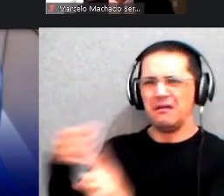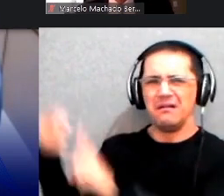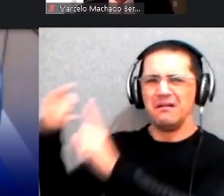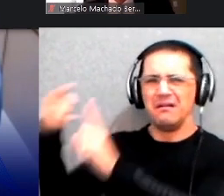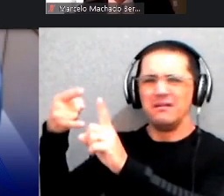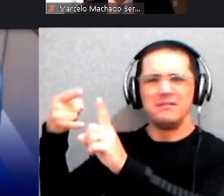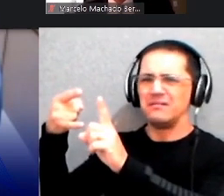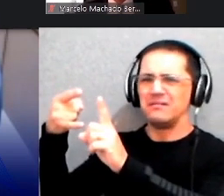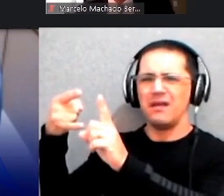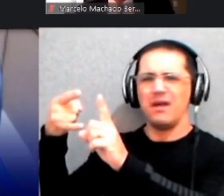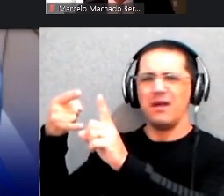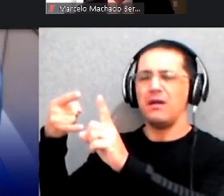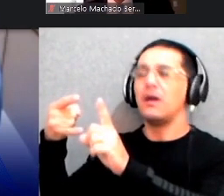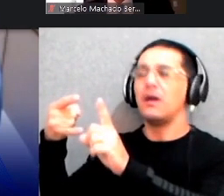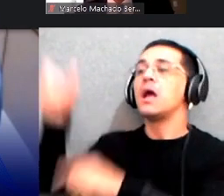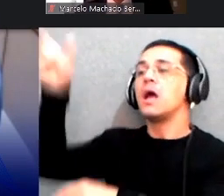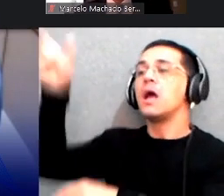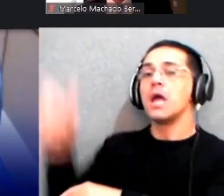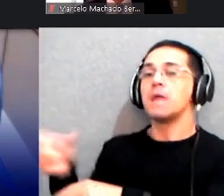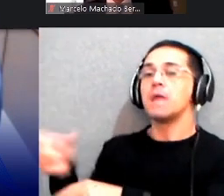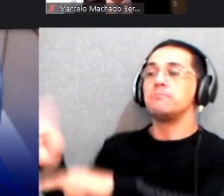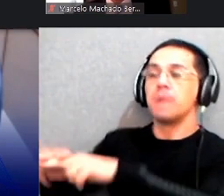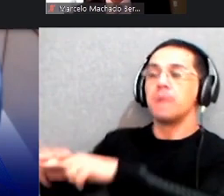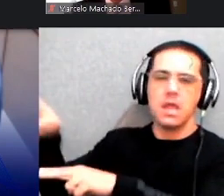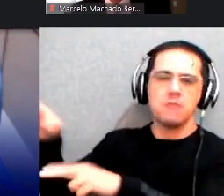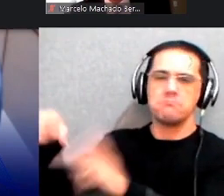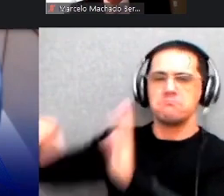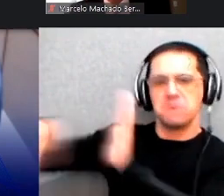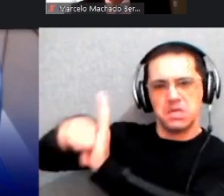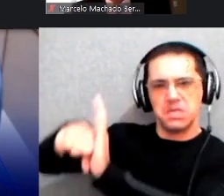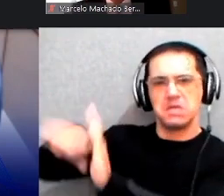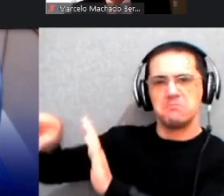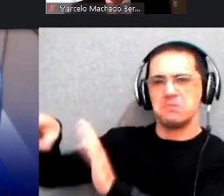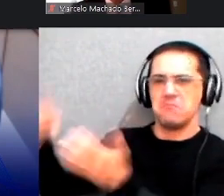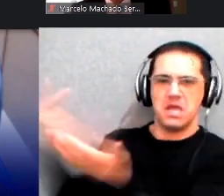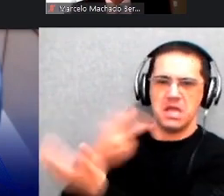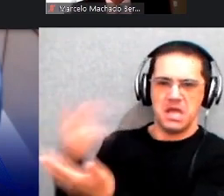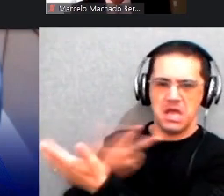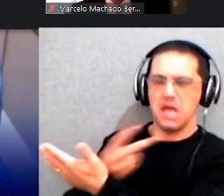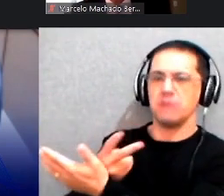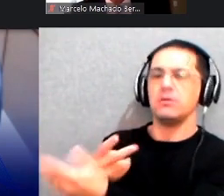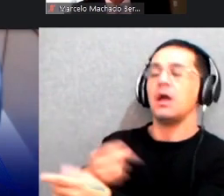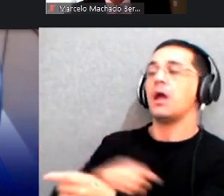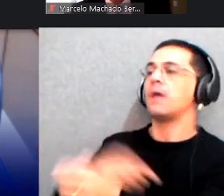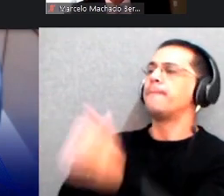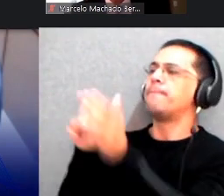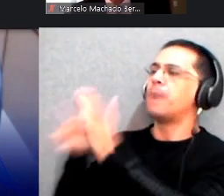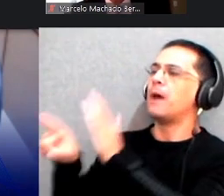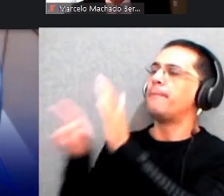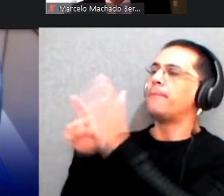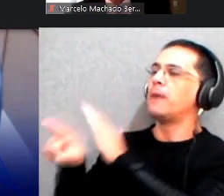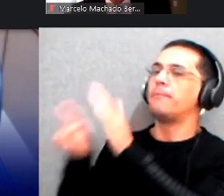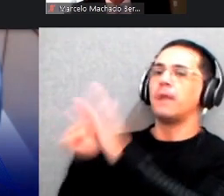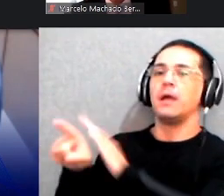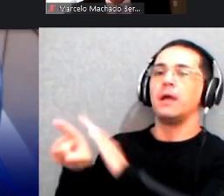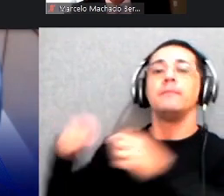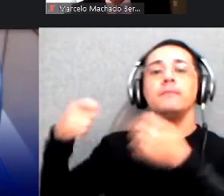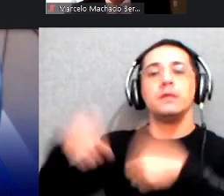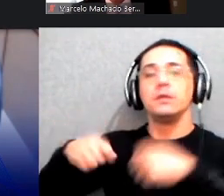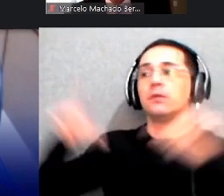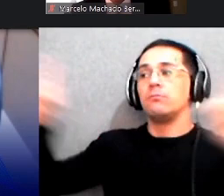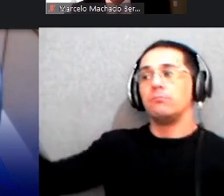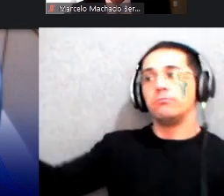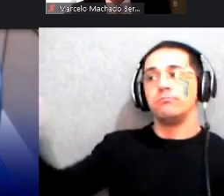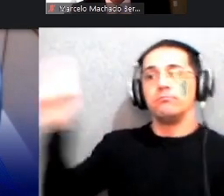amanhã ou depois, vai ter que ir para a cadeia. O mínimo de direito que você tem que assegurar é o direito dele olhar no olho de quem vai julgar, de